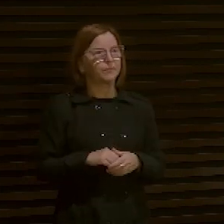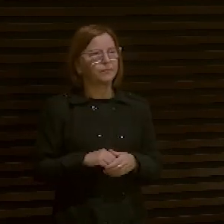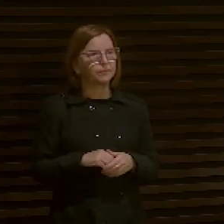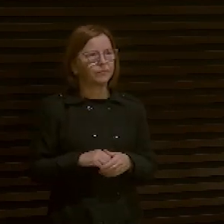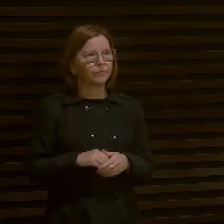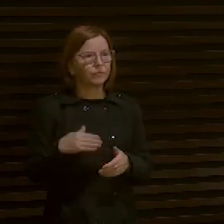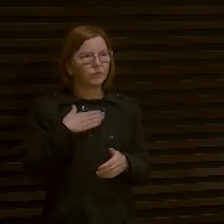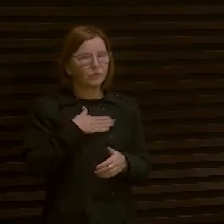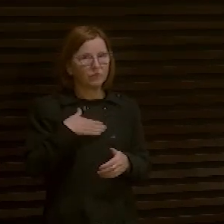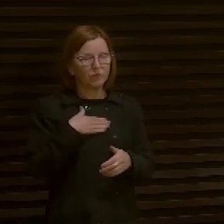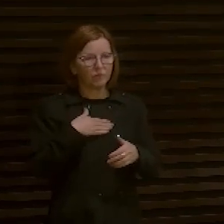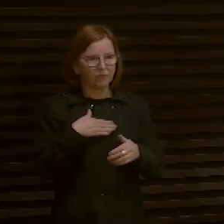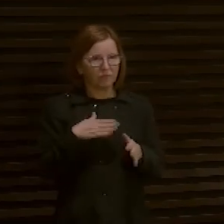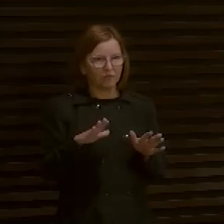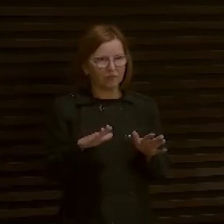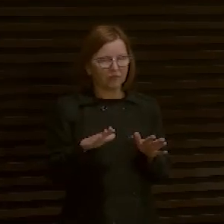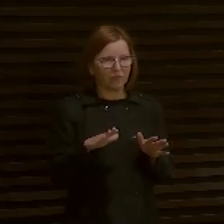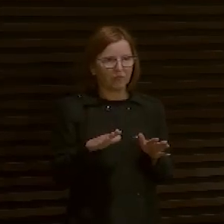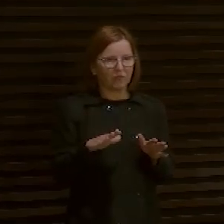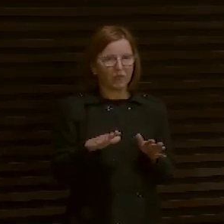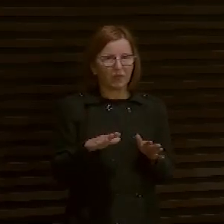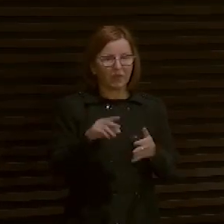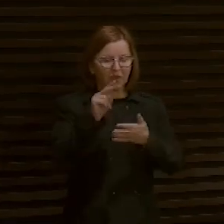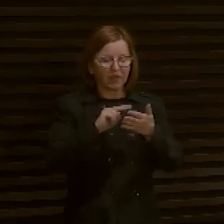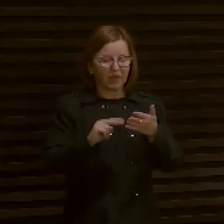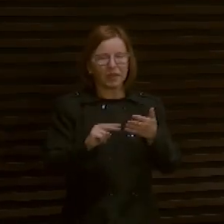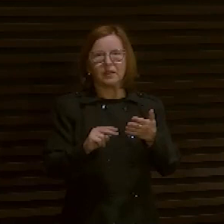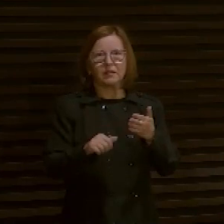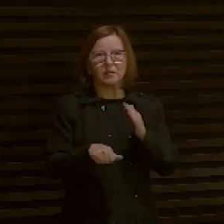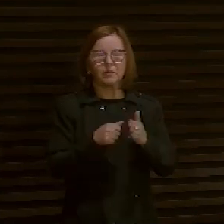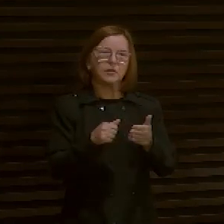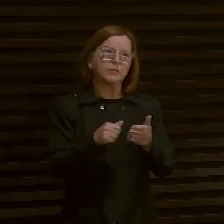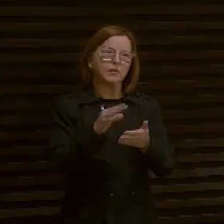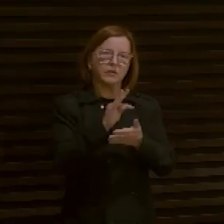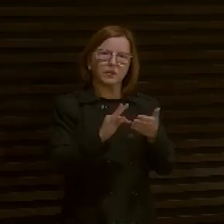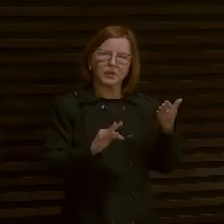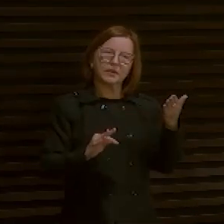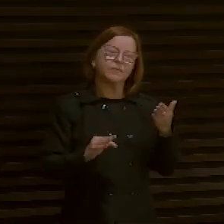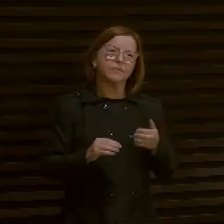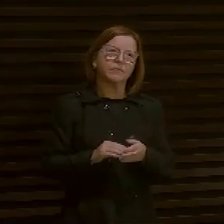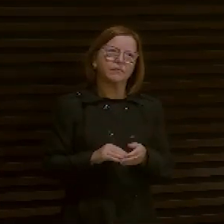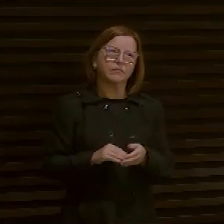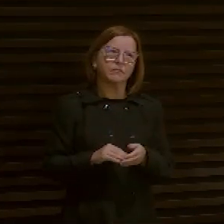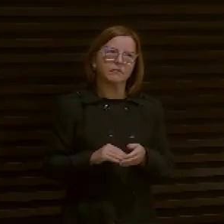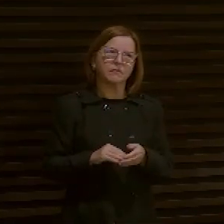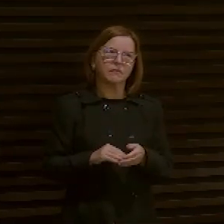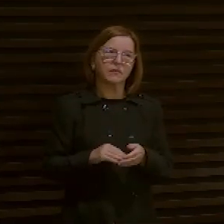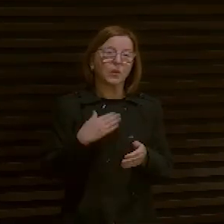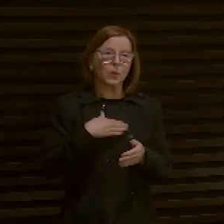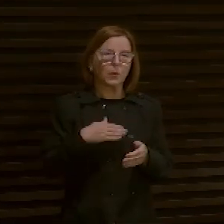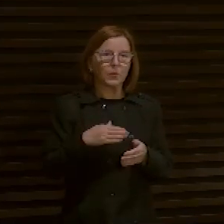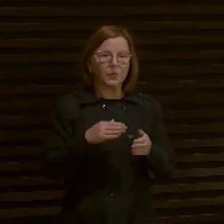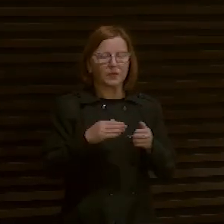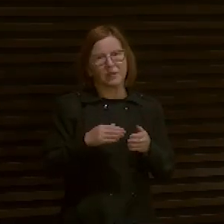irmãos abrissem. O nosso texto inicial do capítulo 7, nós vamos chegar lá. Tá? Mas eu gostaria que os irmãos abrissem, só para nós entendermos que a culpa